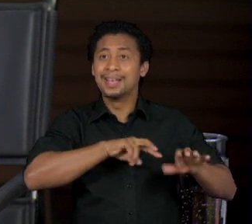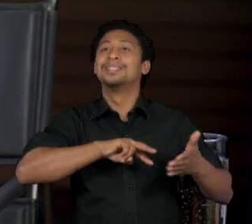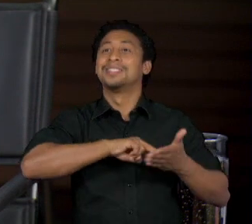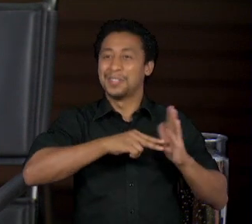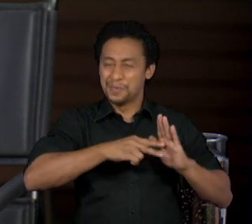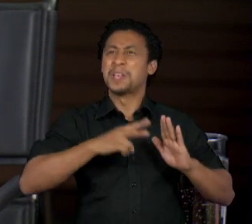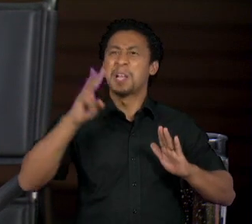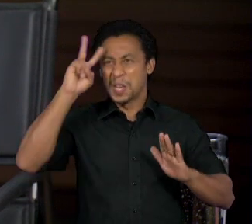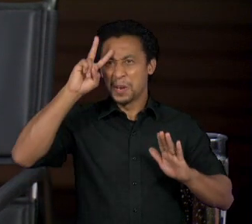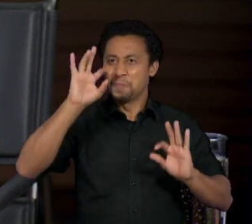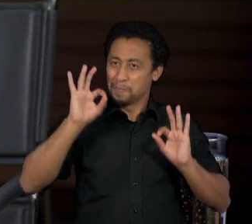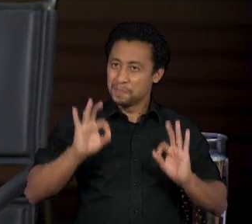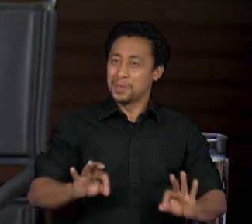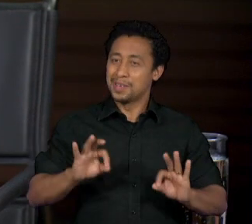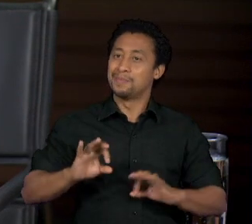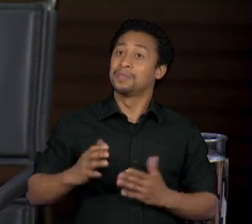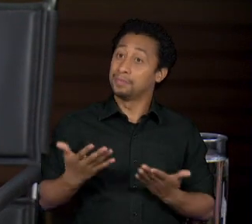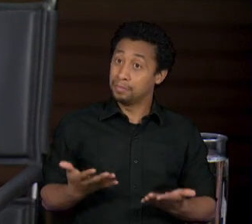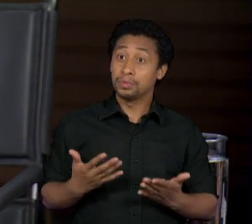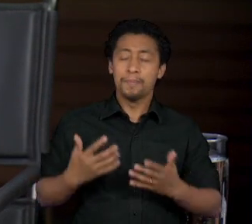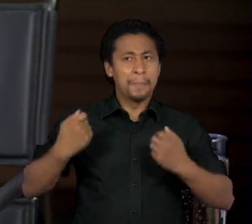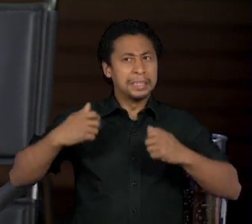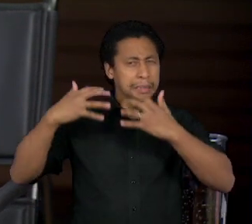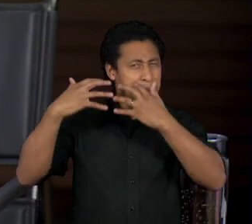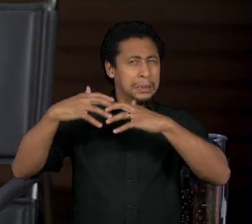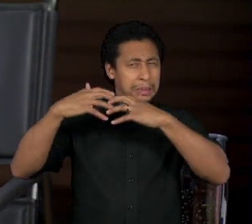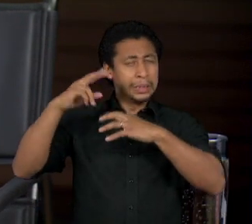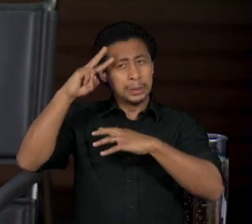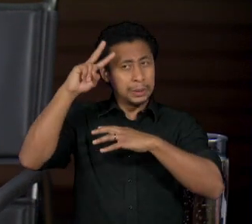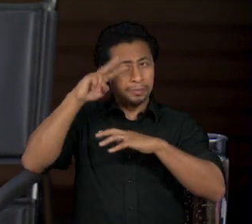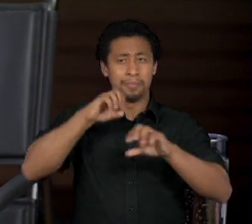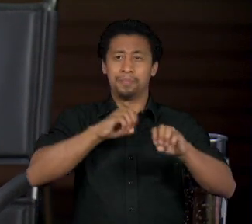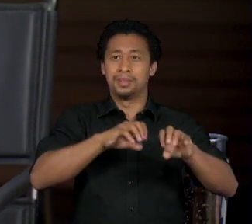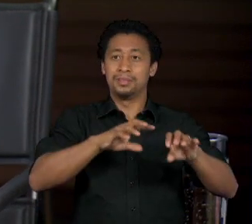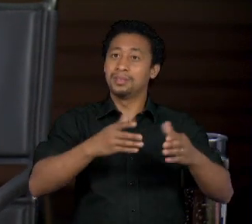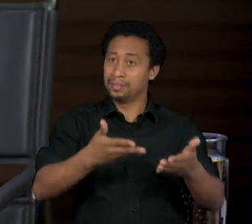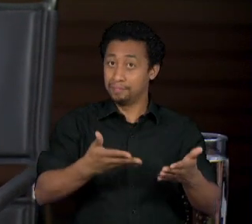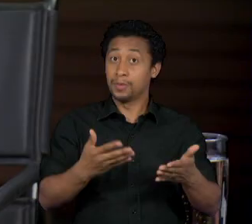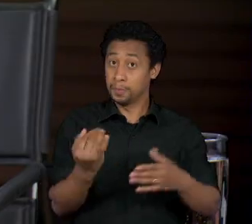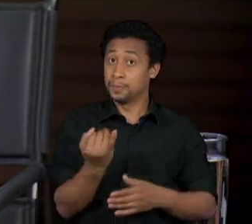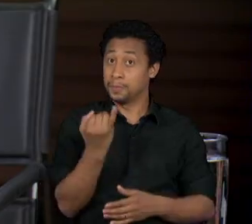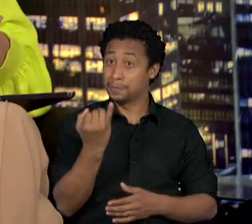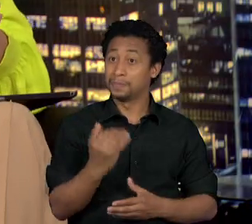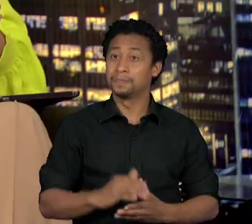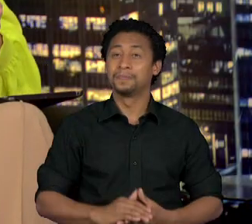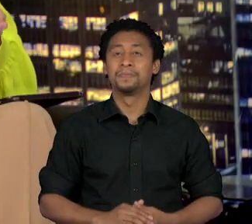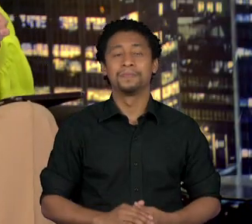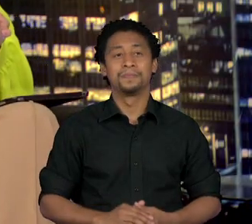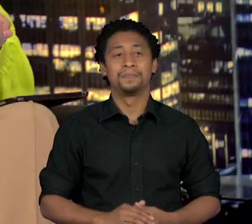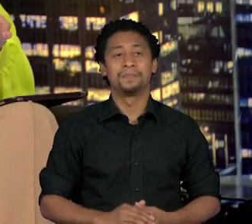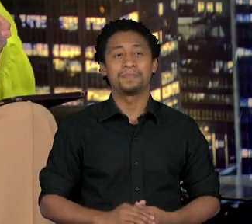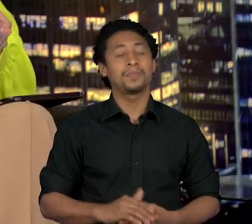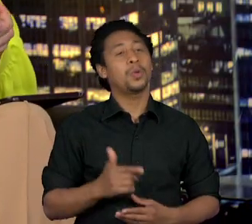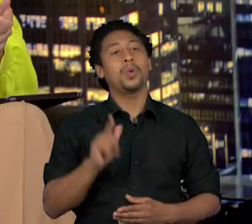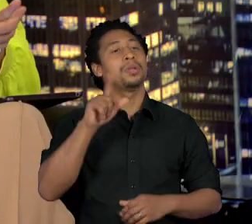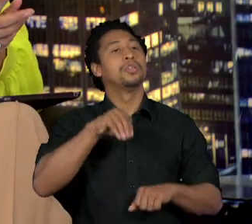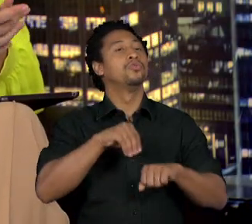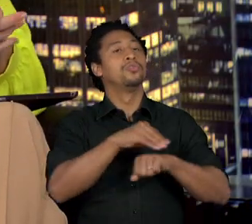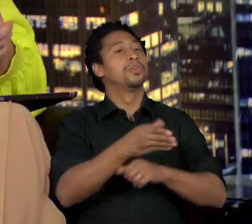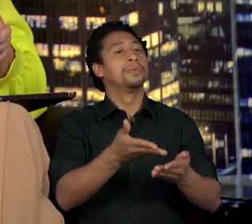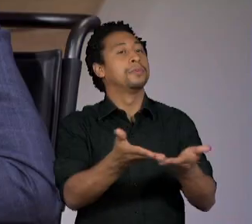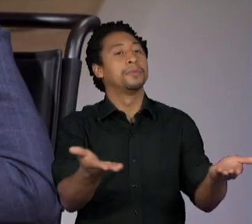as conexões, ou uma grande capacidade aumentada aí de conexões que você ativa. Que outra dica nesse sentido,